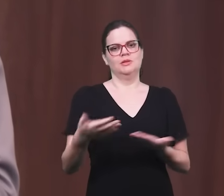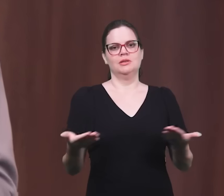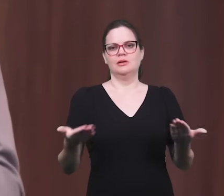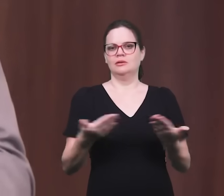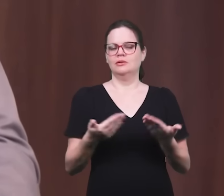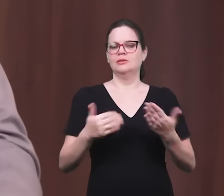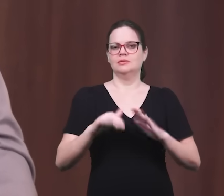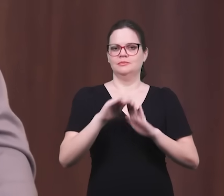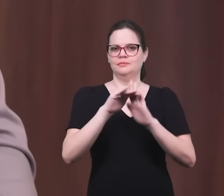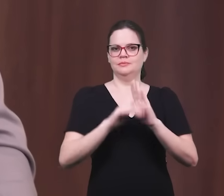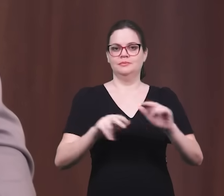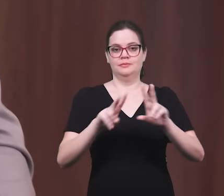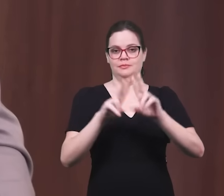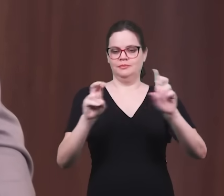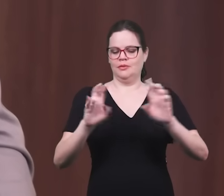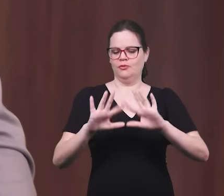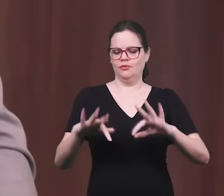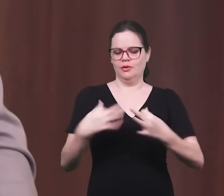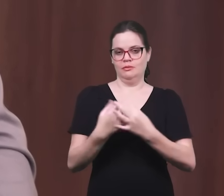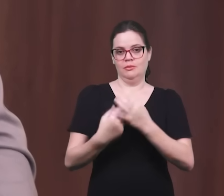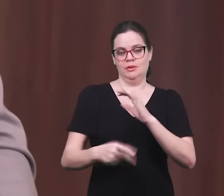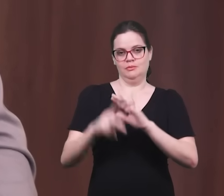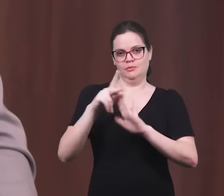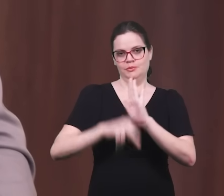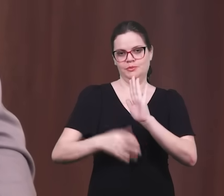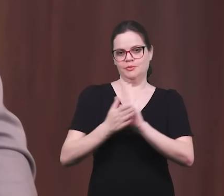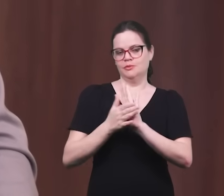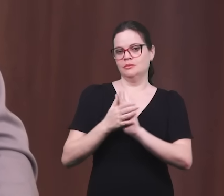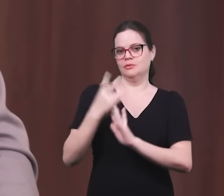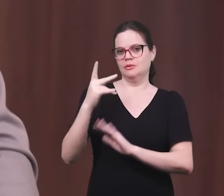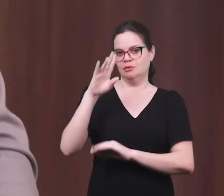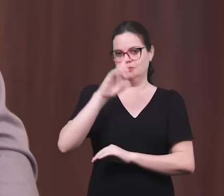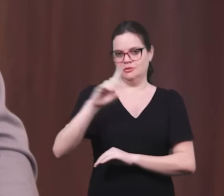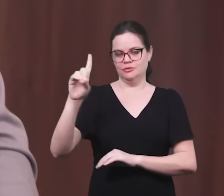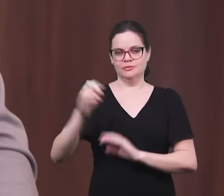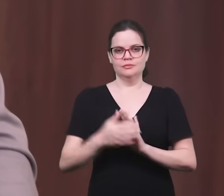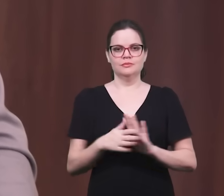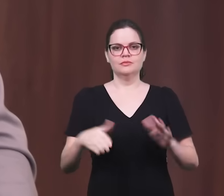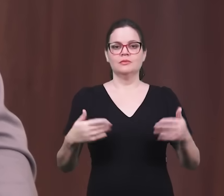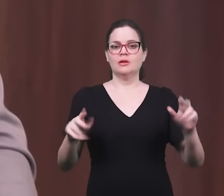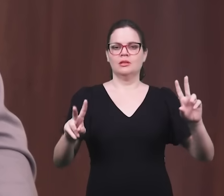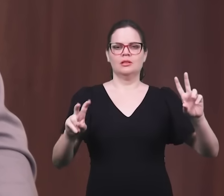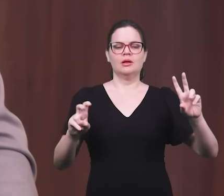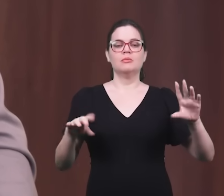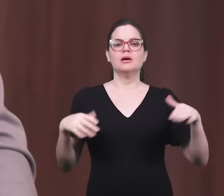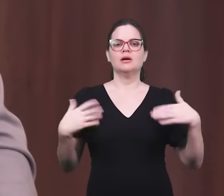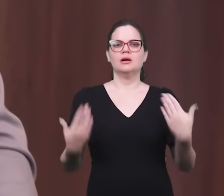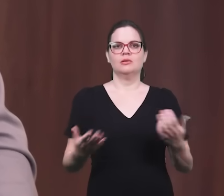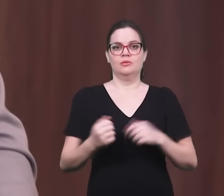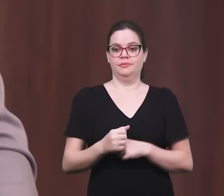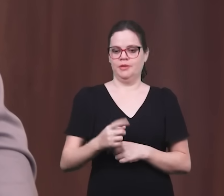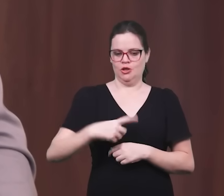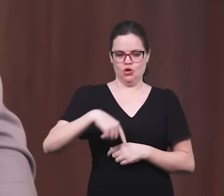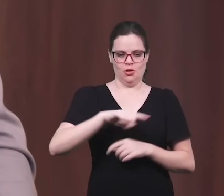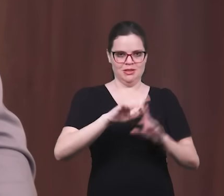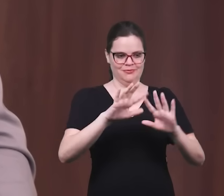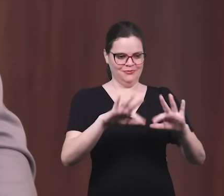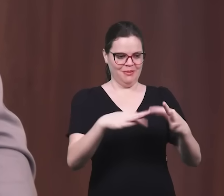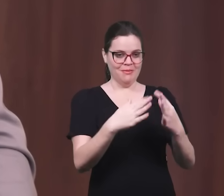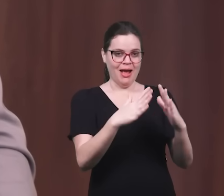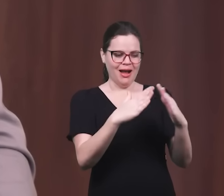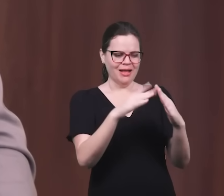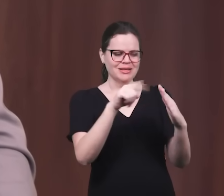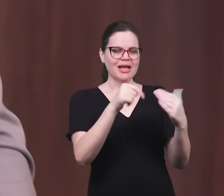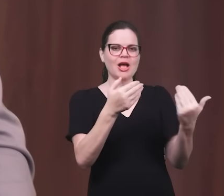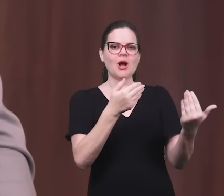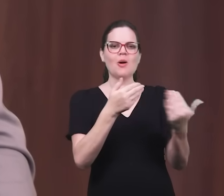um Família, um projeto de Deus. O tema que estamos tratando é o lar, o nosso lar, como